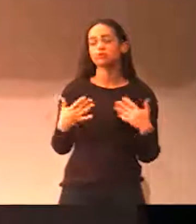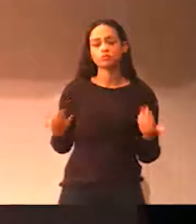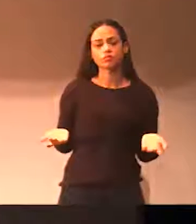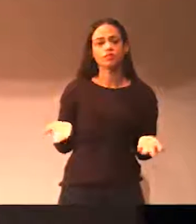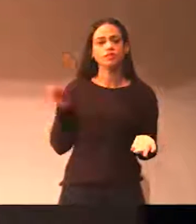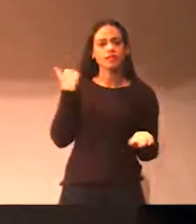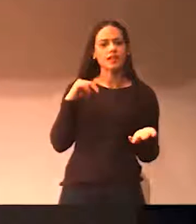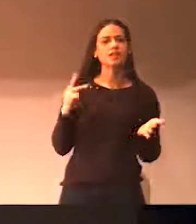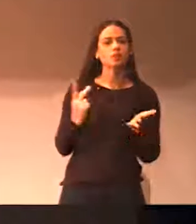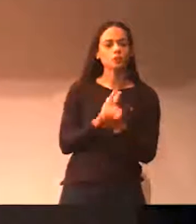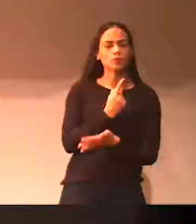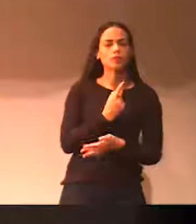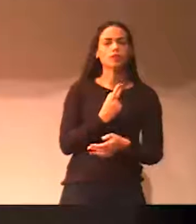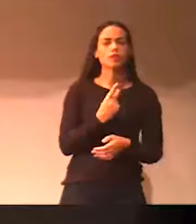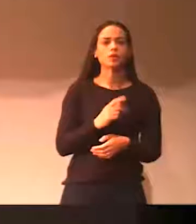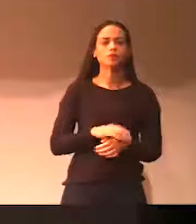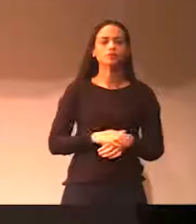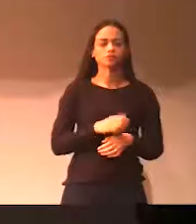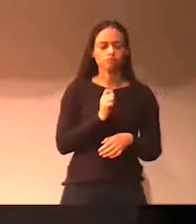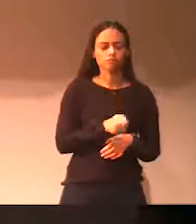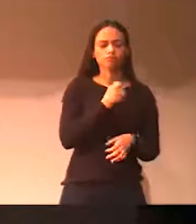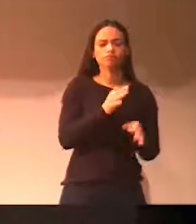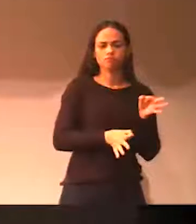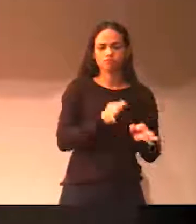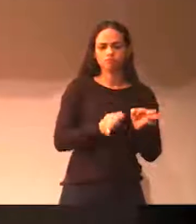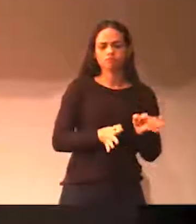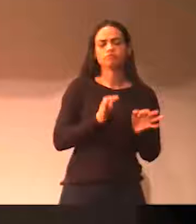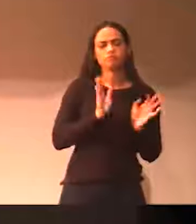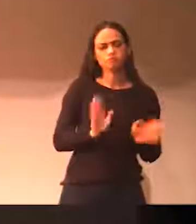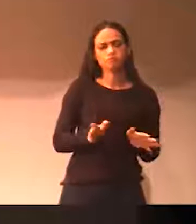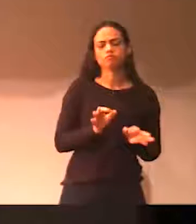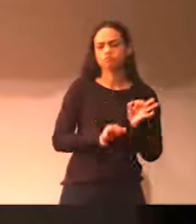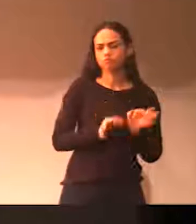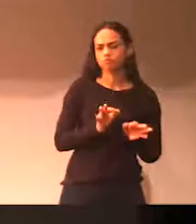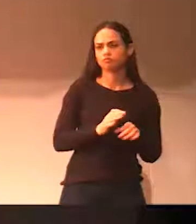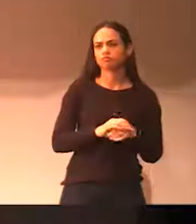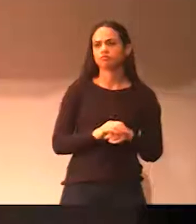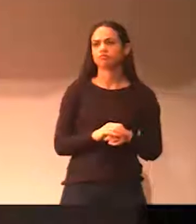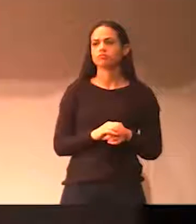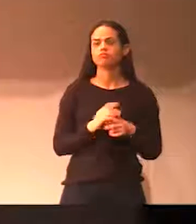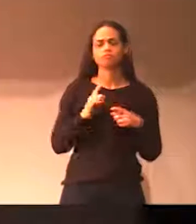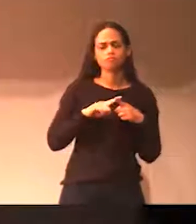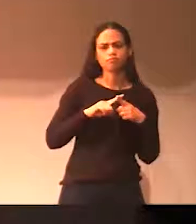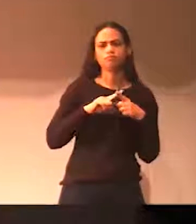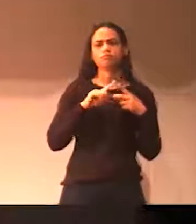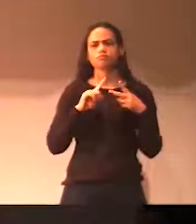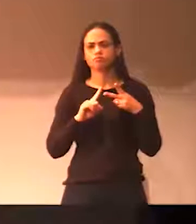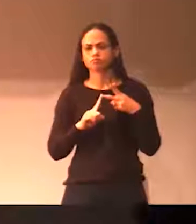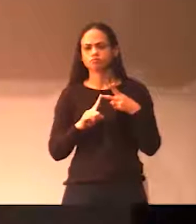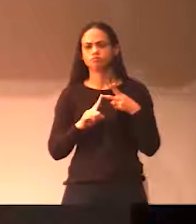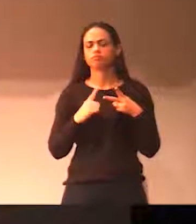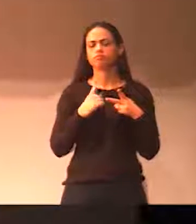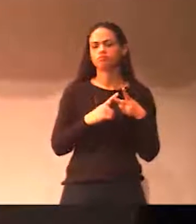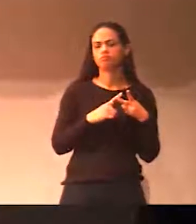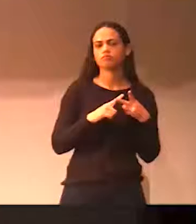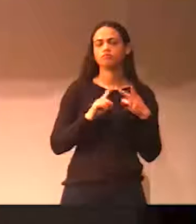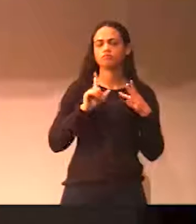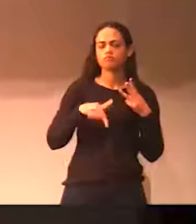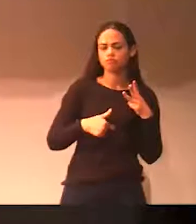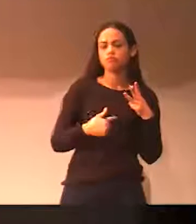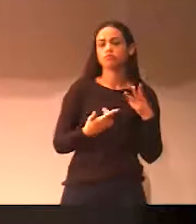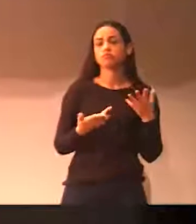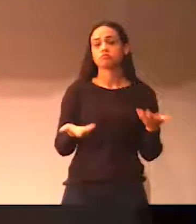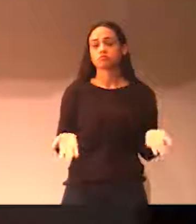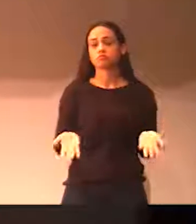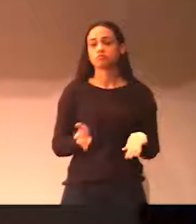instância, o tribunal não tem primeira e segunda, mas tem um colegiado primeiro e depois tem o pleno, onde pode ir a apelação. Ok, o